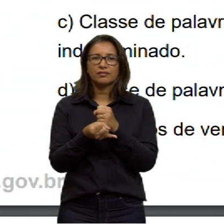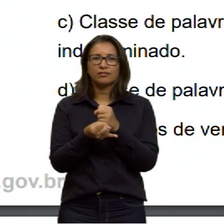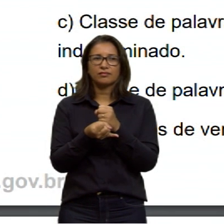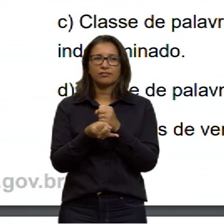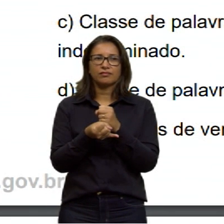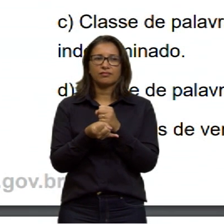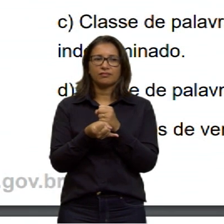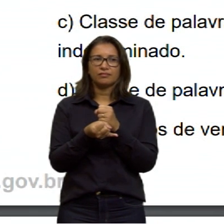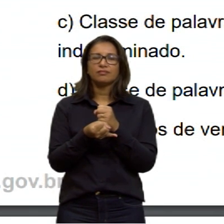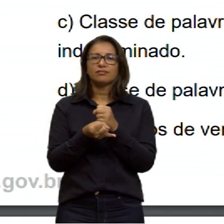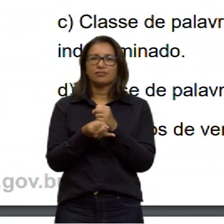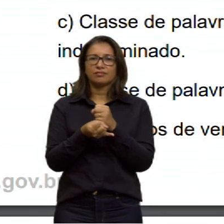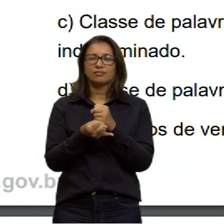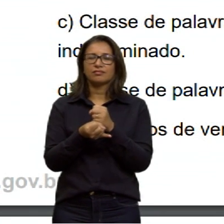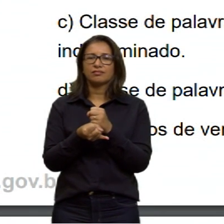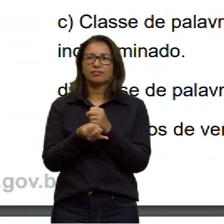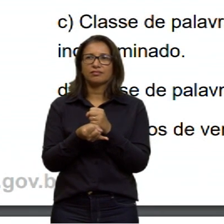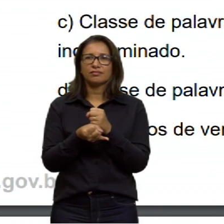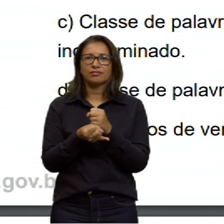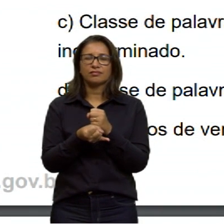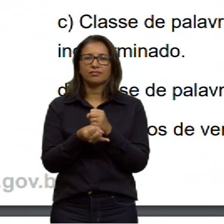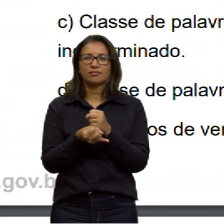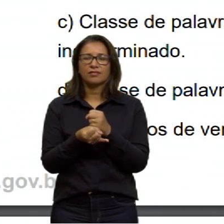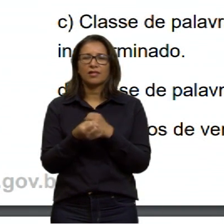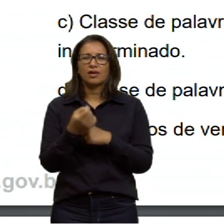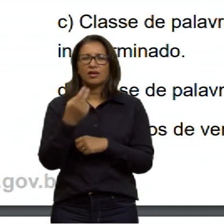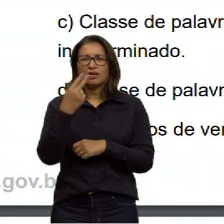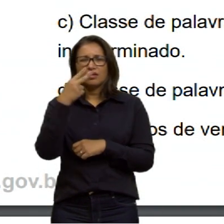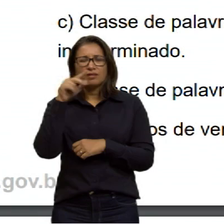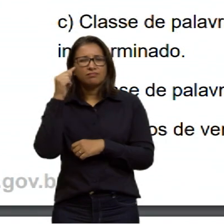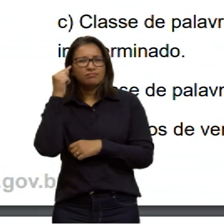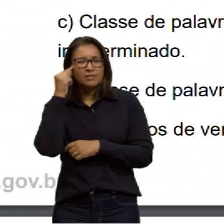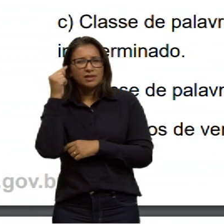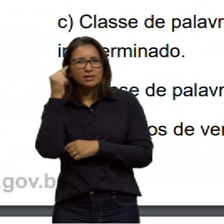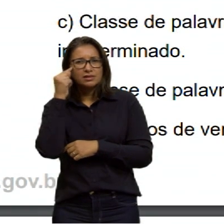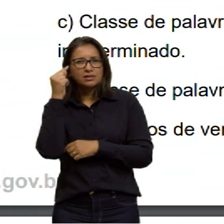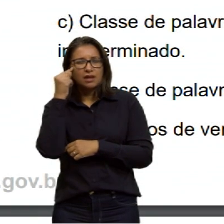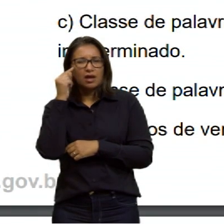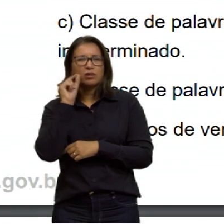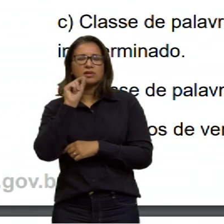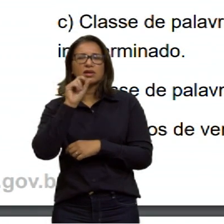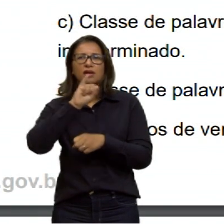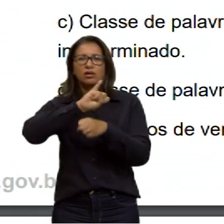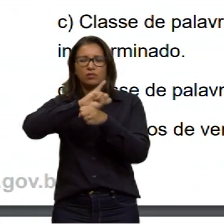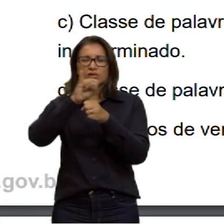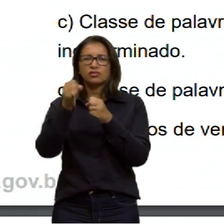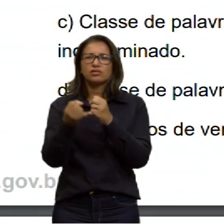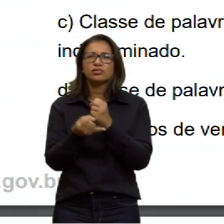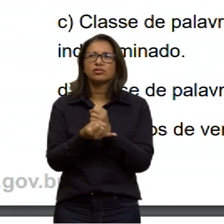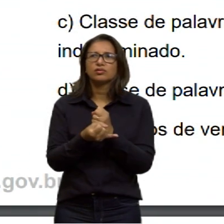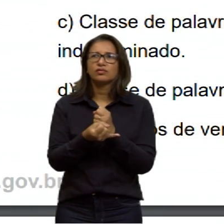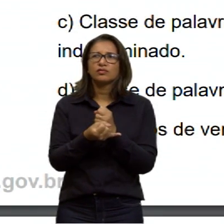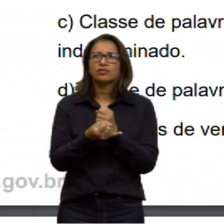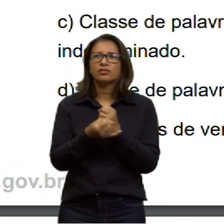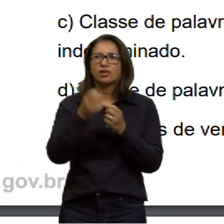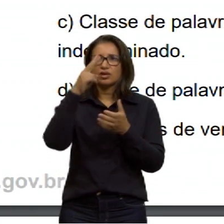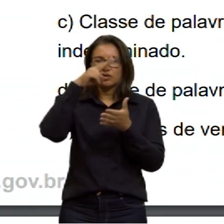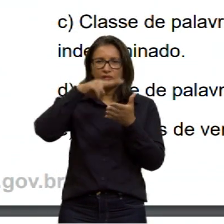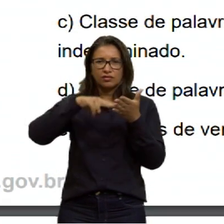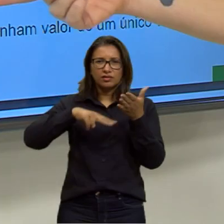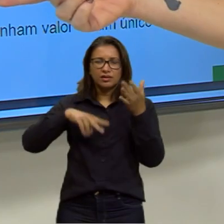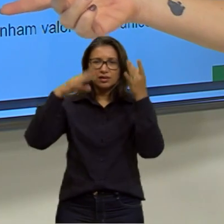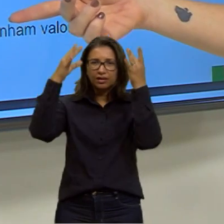jeito diferente vamos ver se vocês conseguem pensar o que que é um adjetivo eu vou ler as